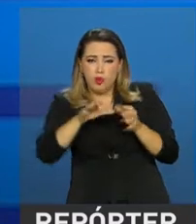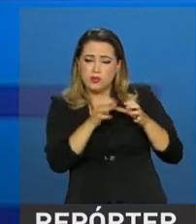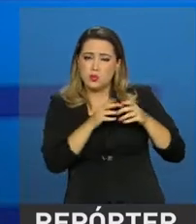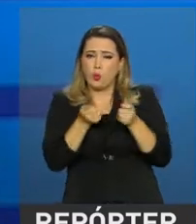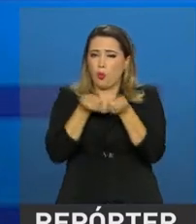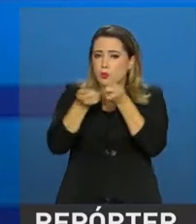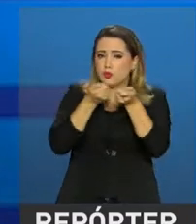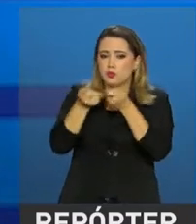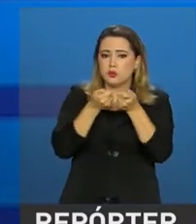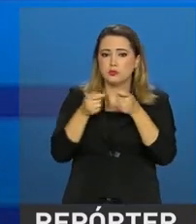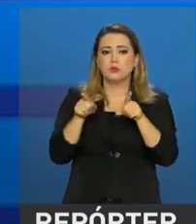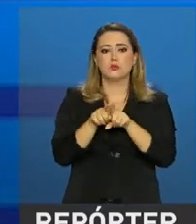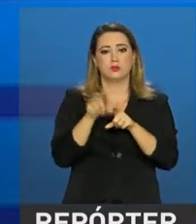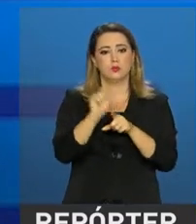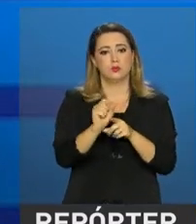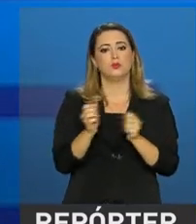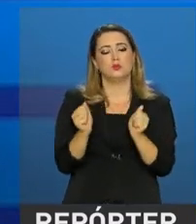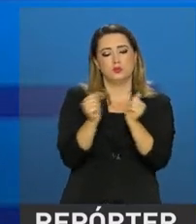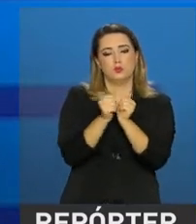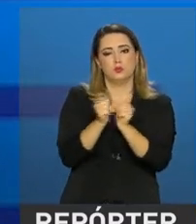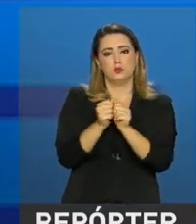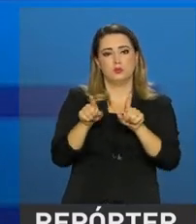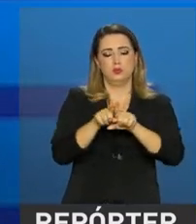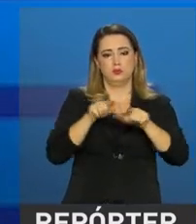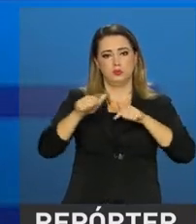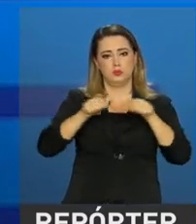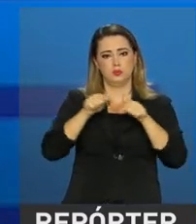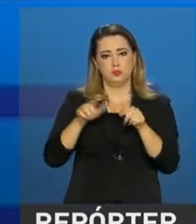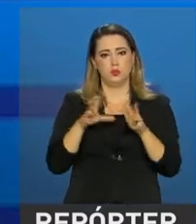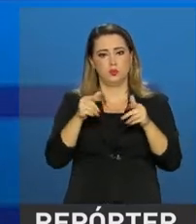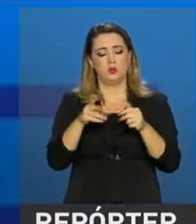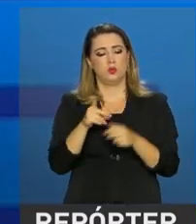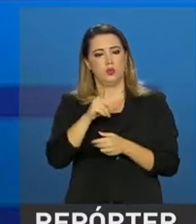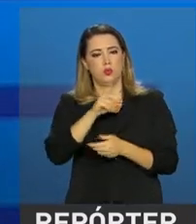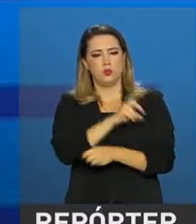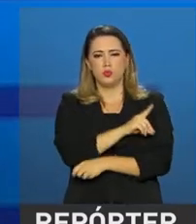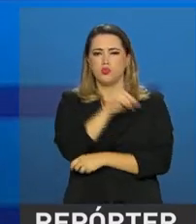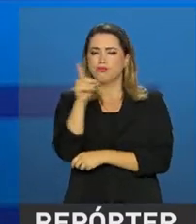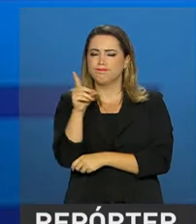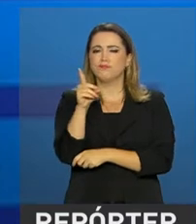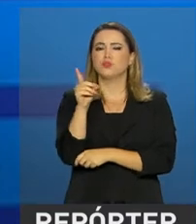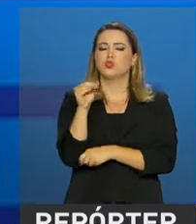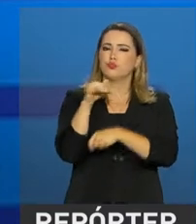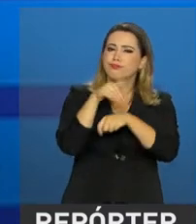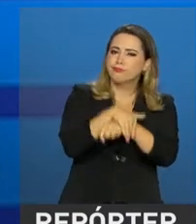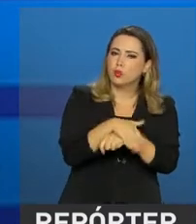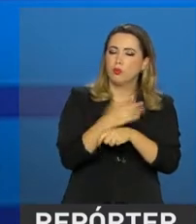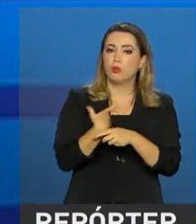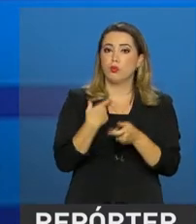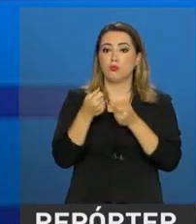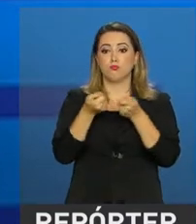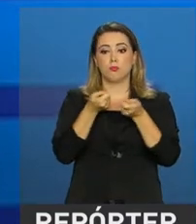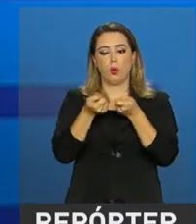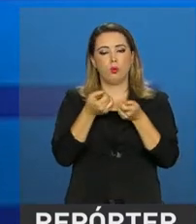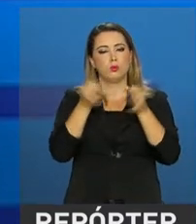Regional, que exercem um trabalho diuturno, né, durante o ano todo, não só durante os dias do certame, mas para garantir a lisura.